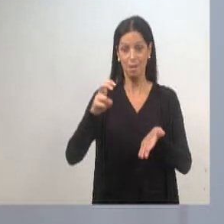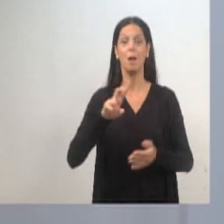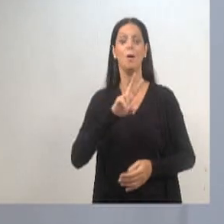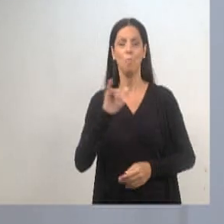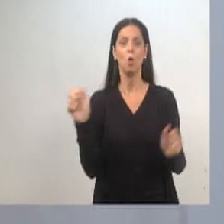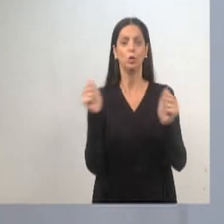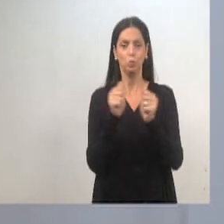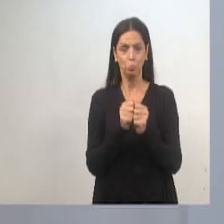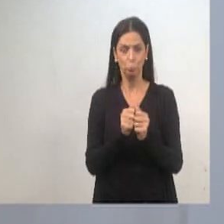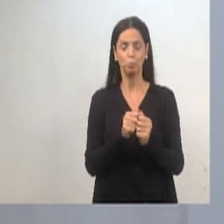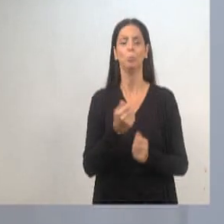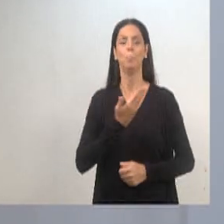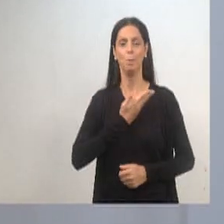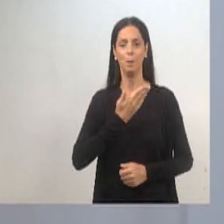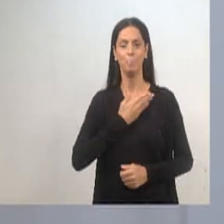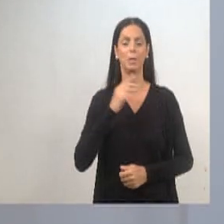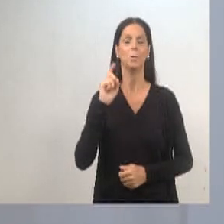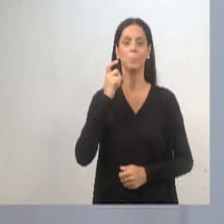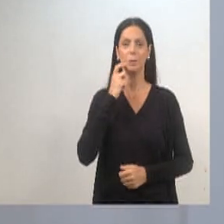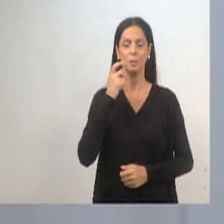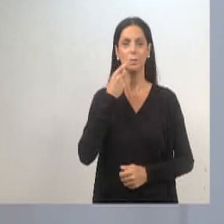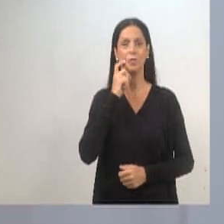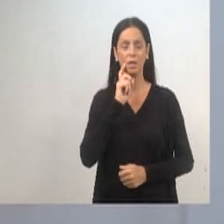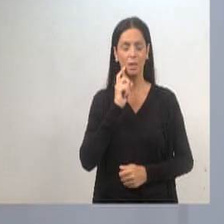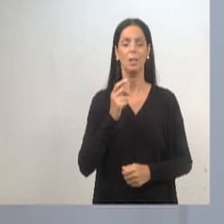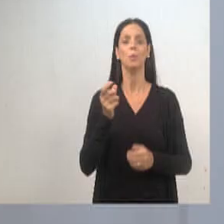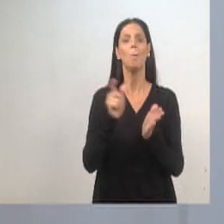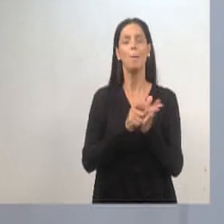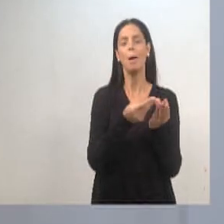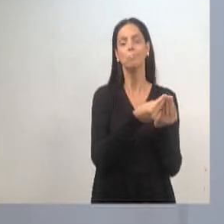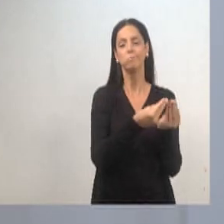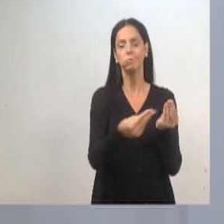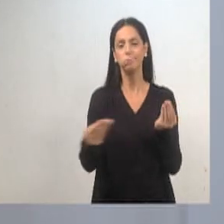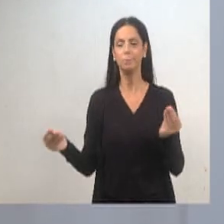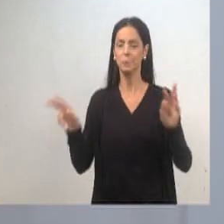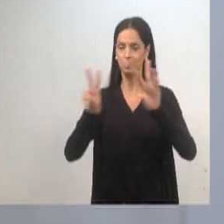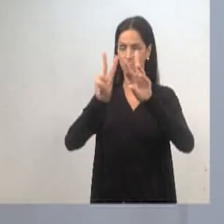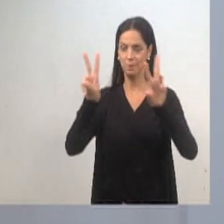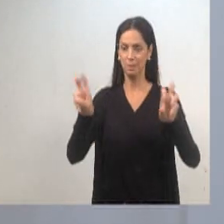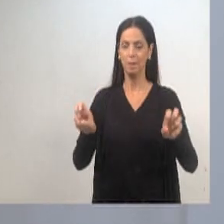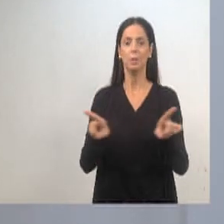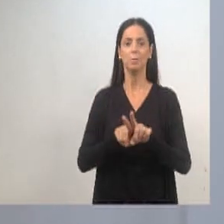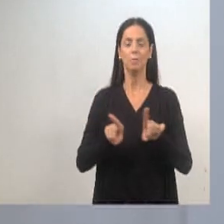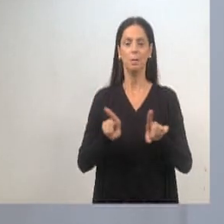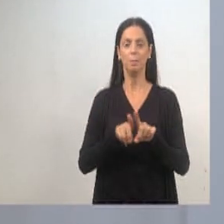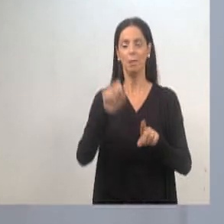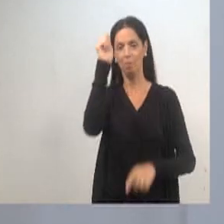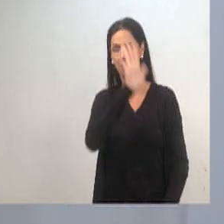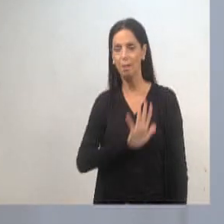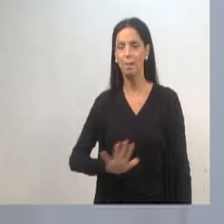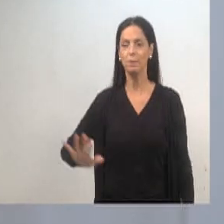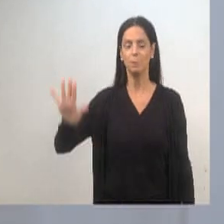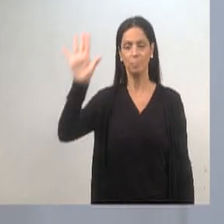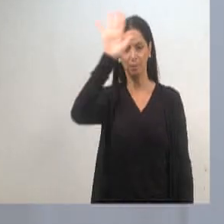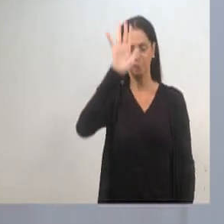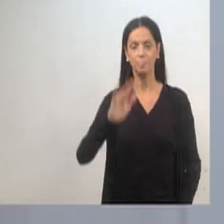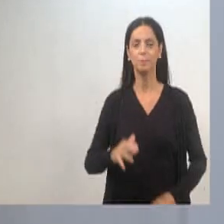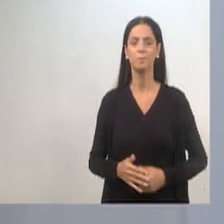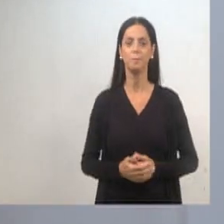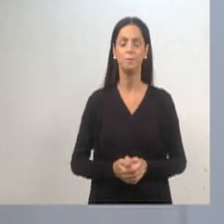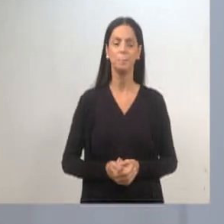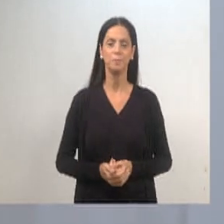com o meu colega Diego Nazato. A gente estaremos panfletando sobre alguns assuntos aqui de tema nacional,